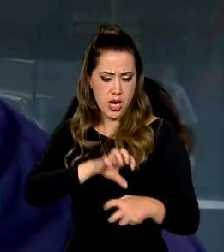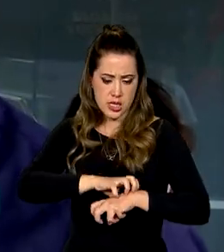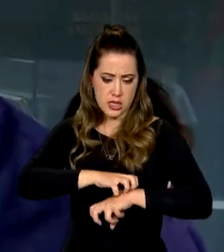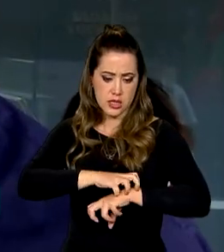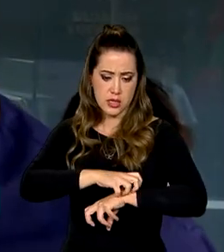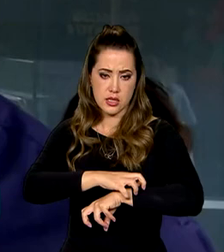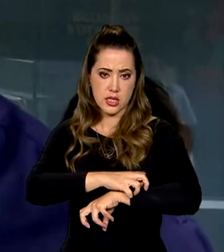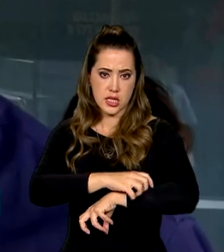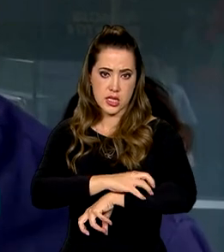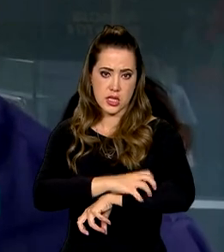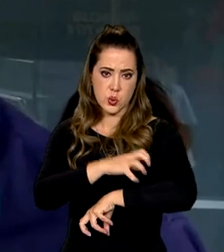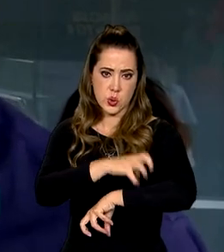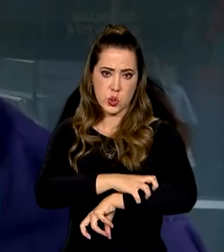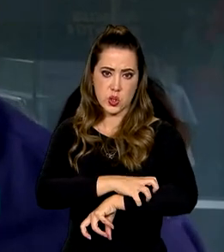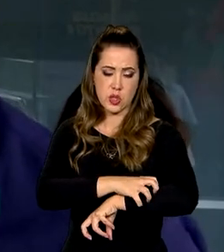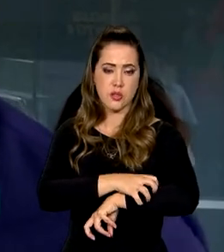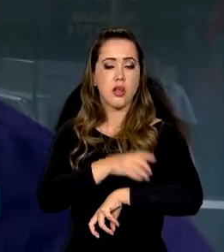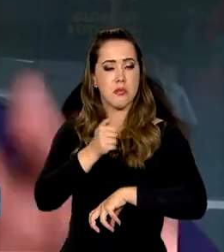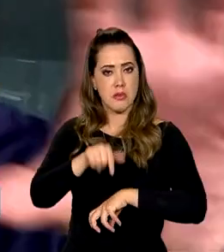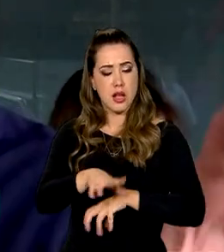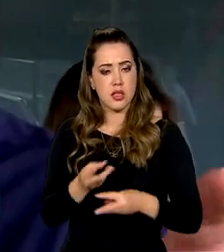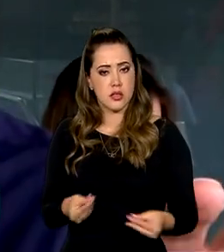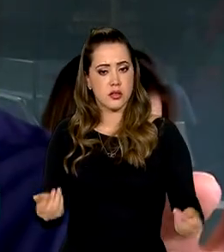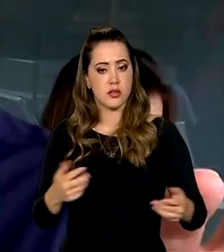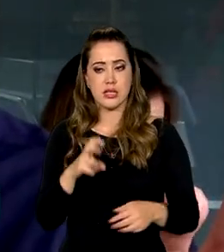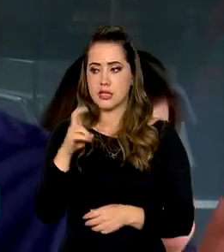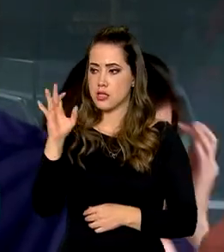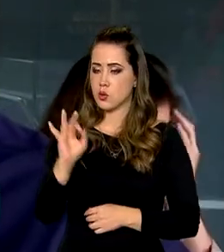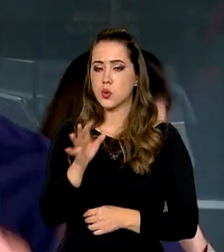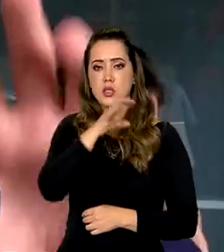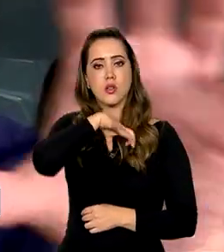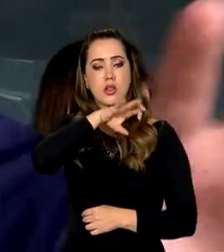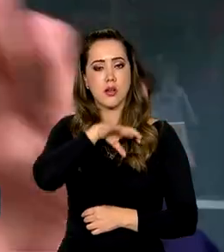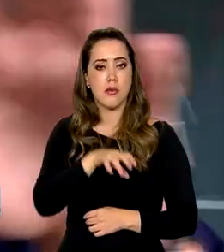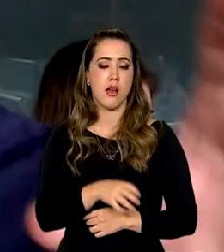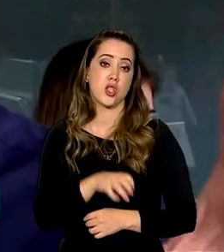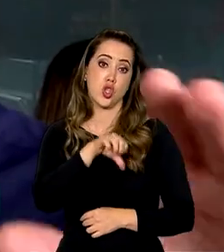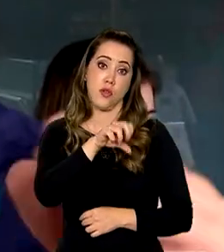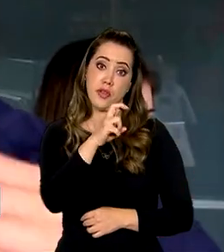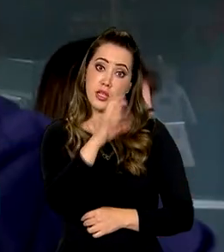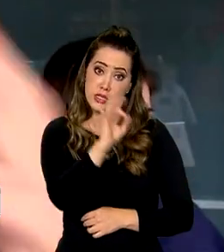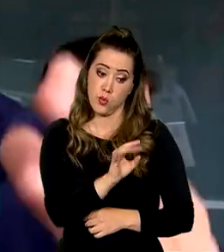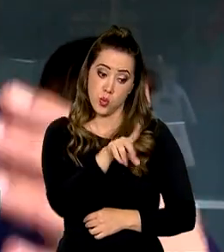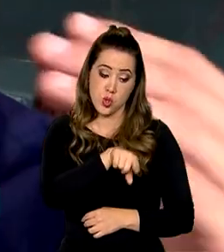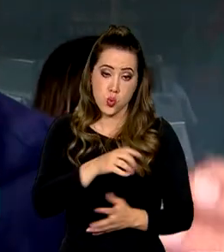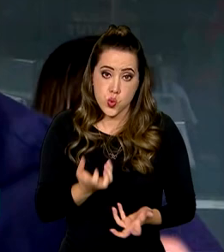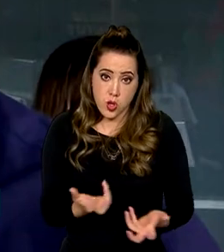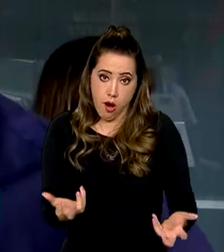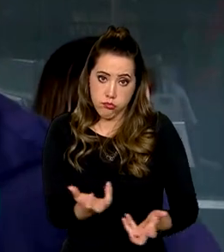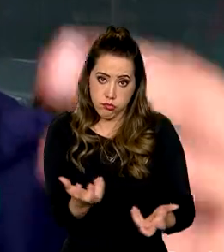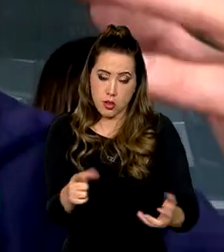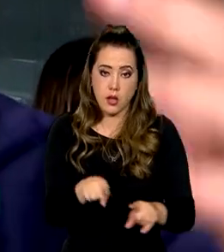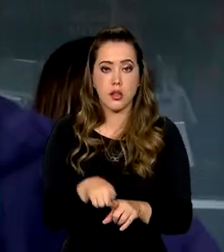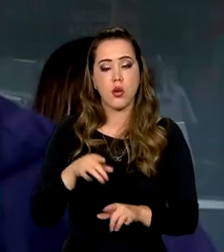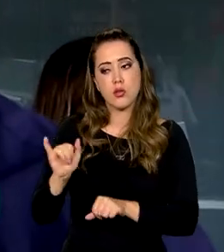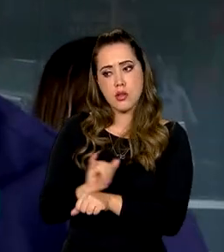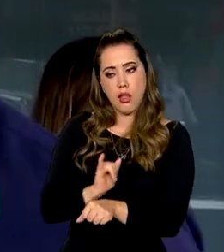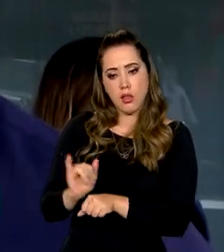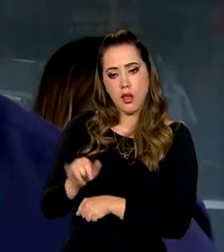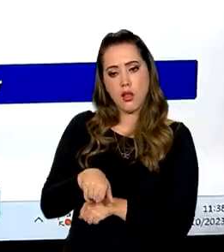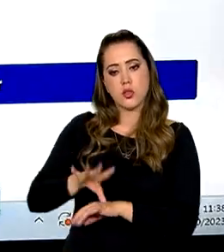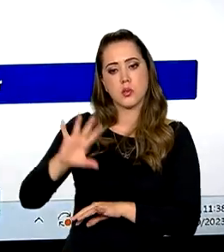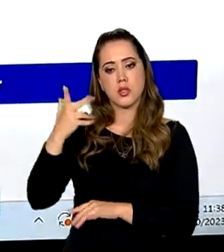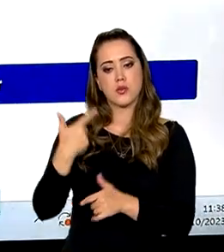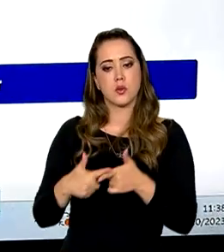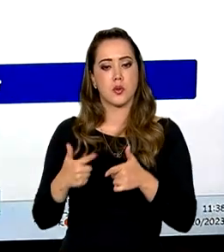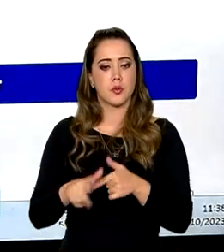dos carrapatos está na pastagem e só 5% está nos animais. Então a gente consegue oferecer um tratamento completo e estratégico para resolver esse